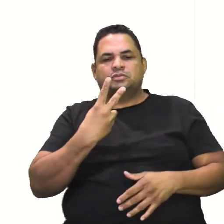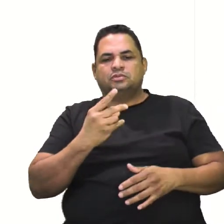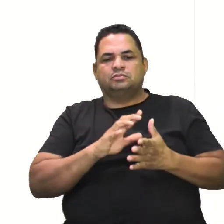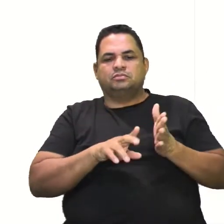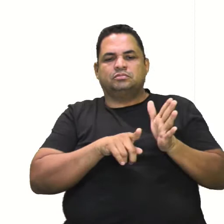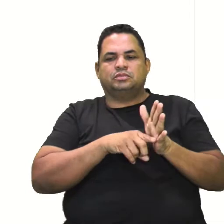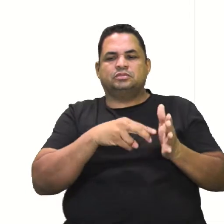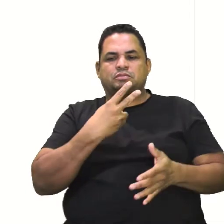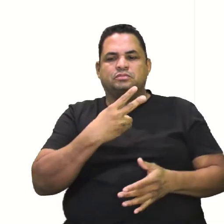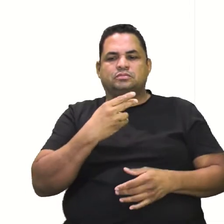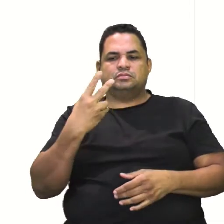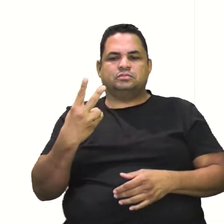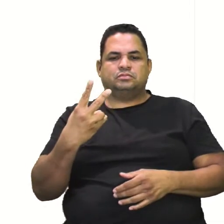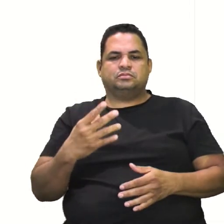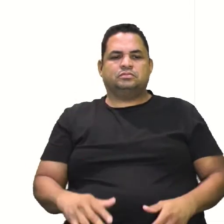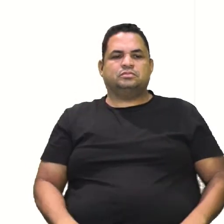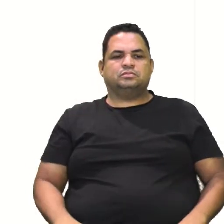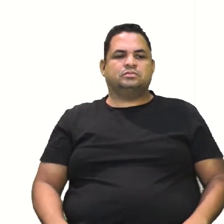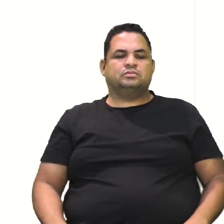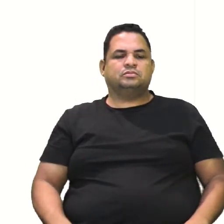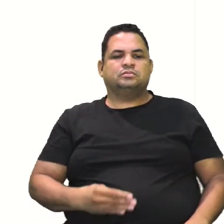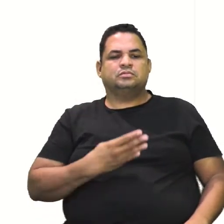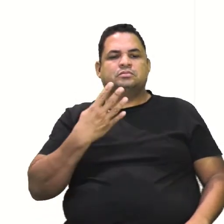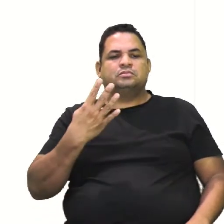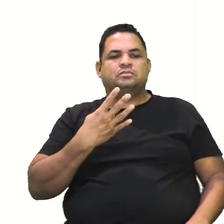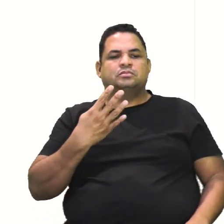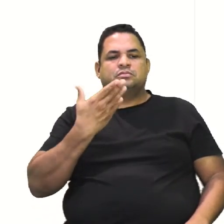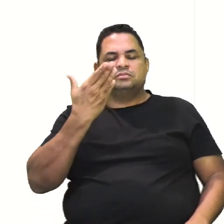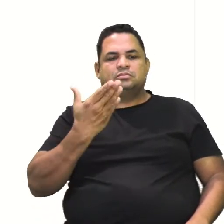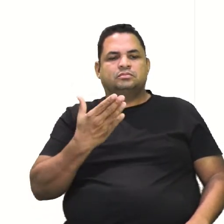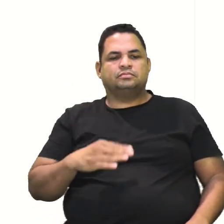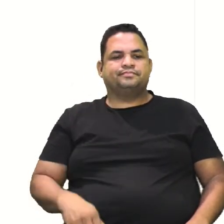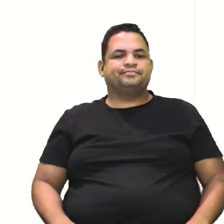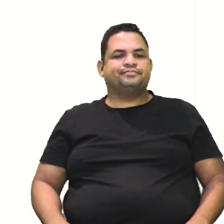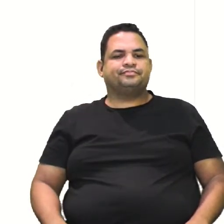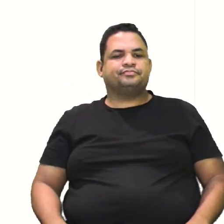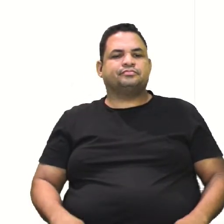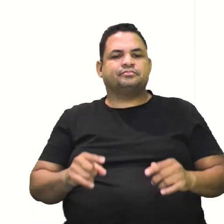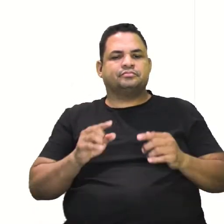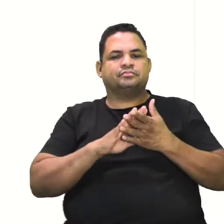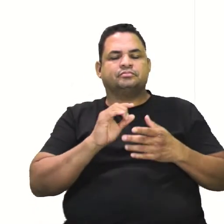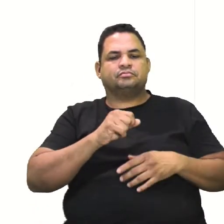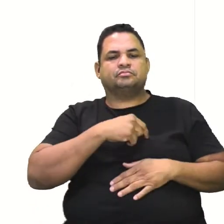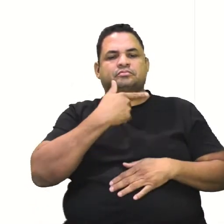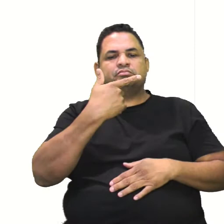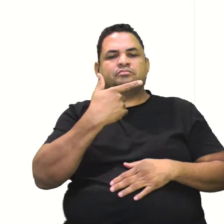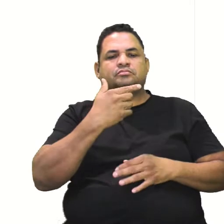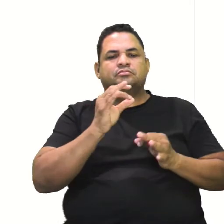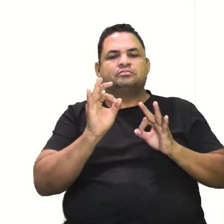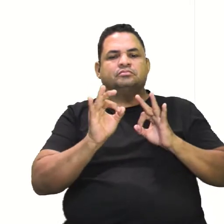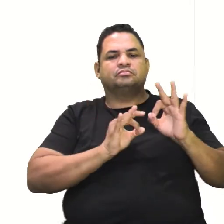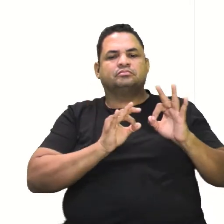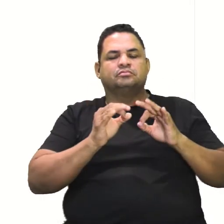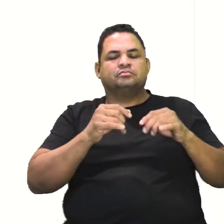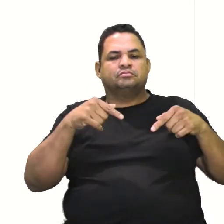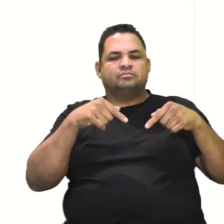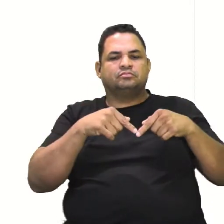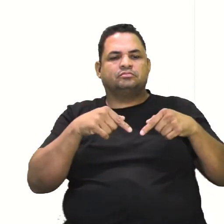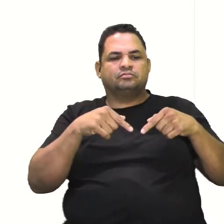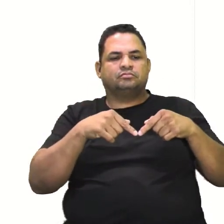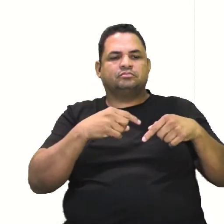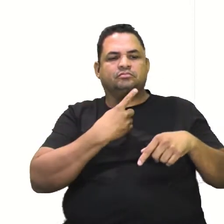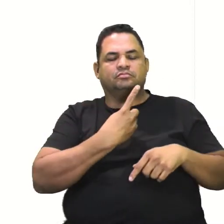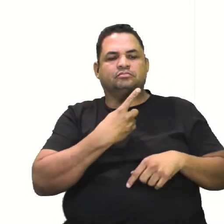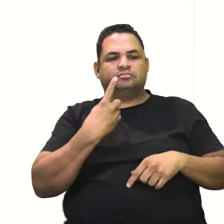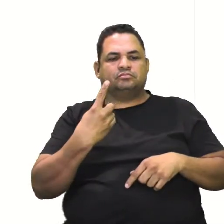2, menos 2 e 2. Quarta indicação, é o quadrado formado pelos vértices 1